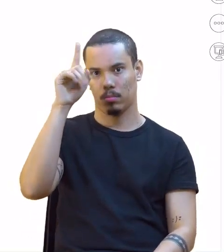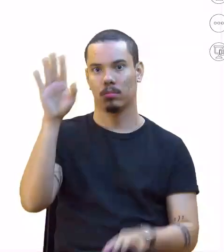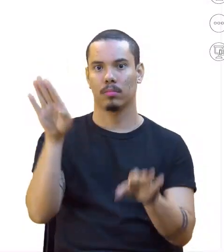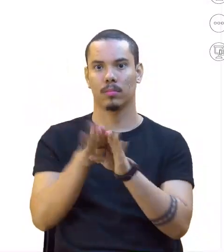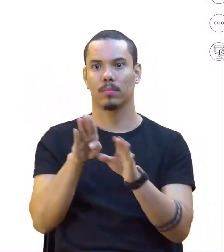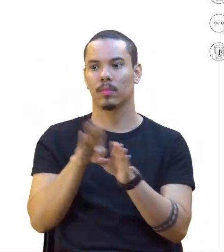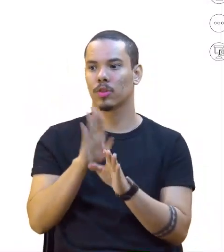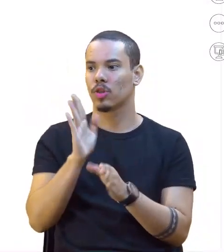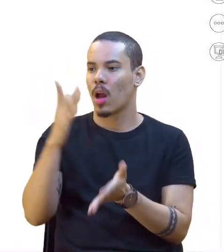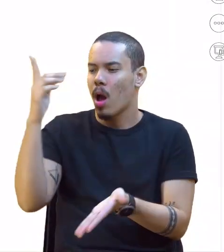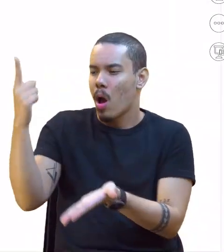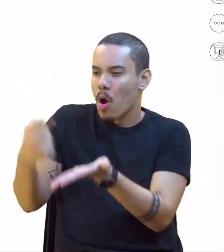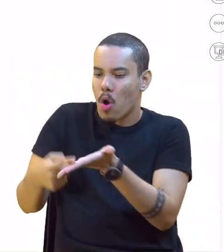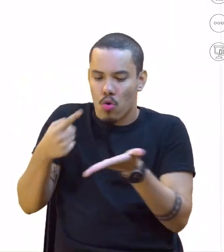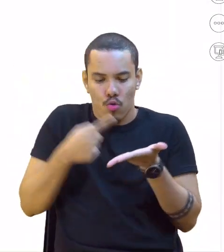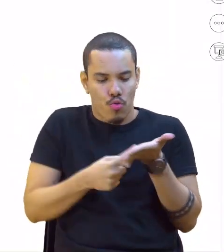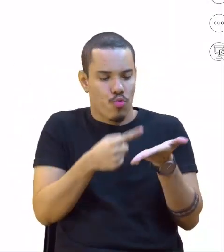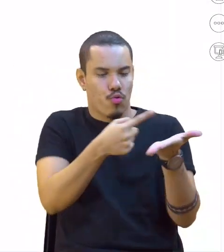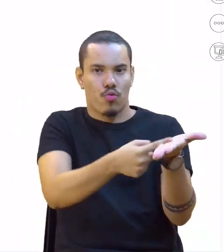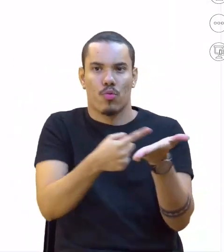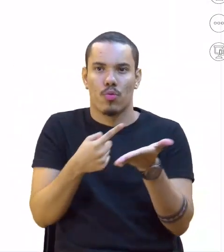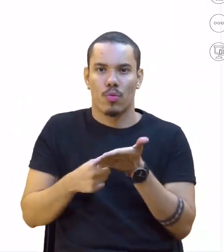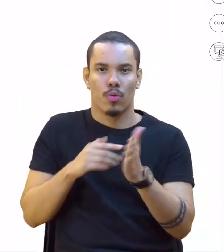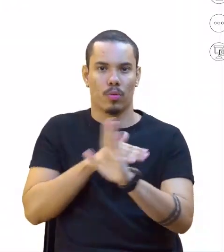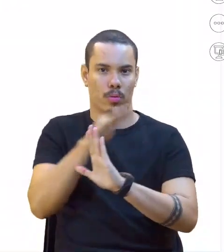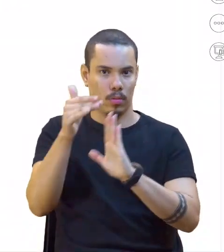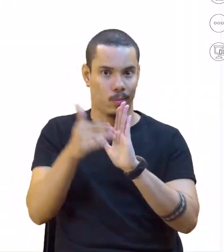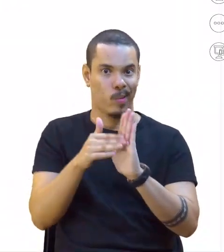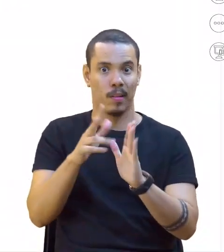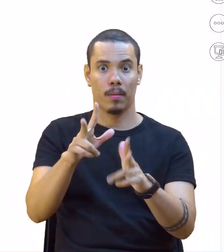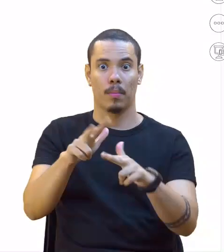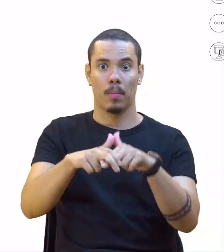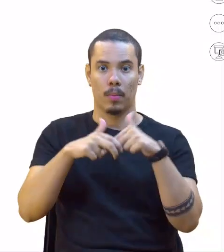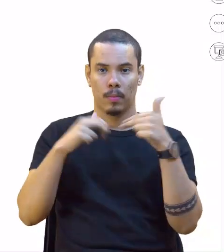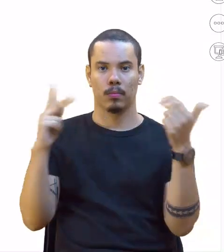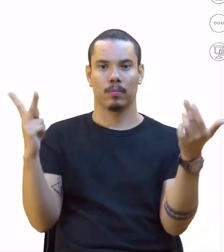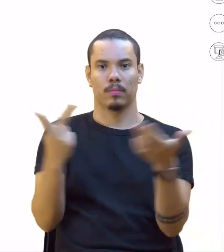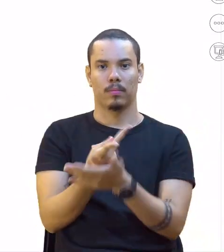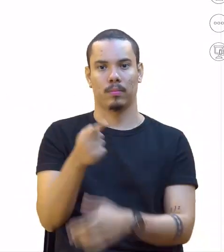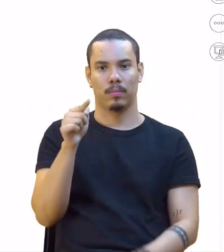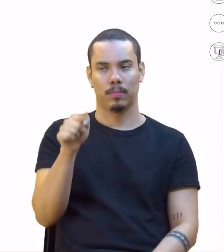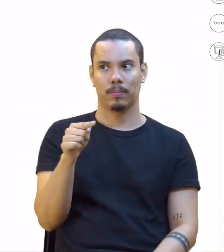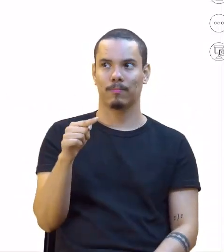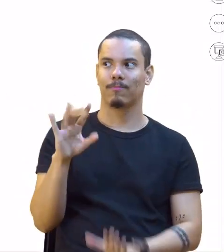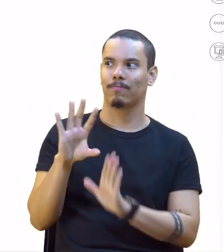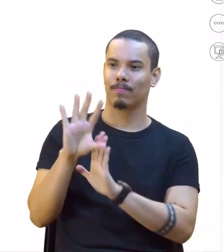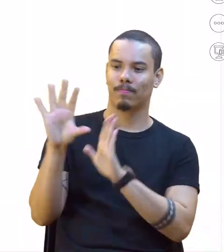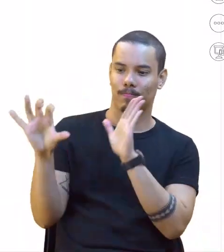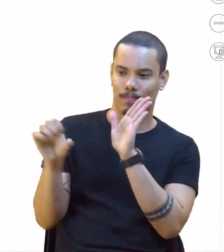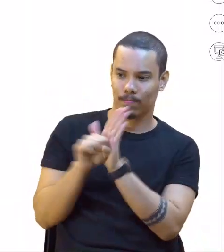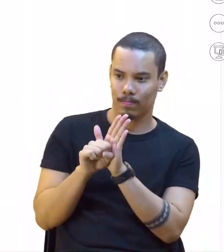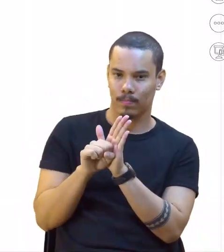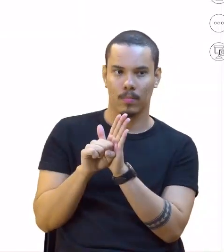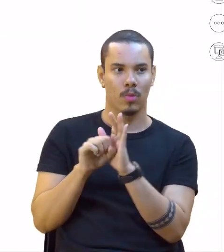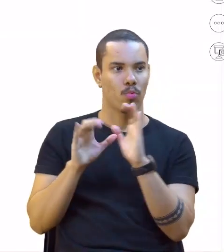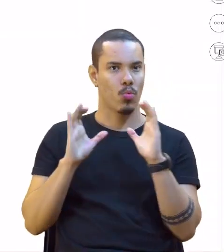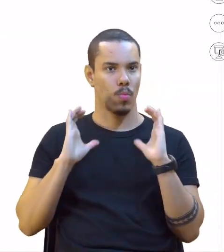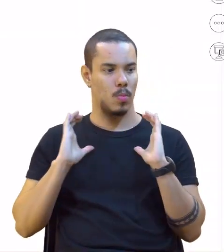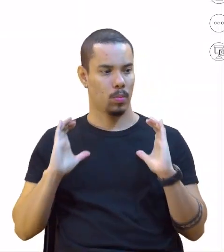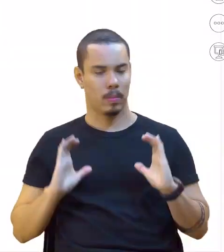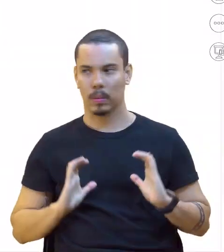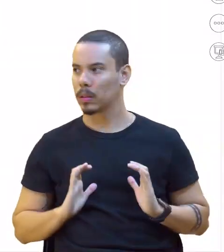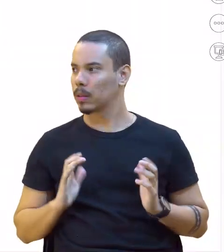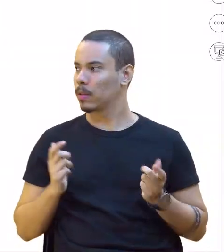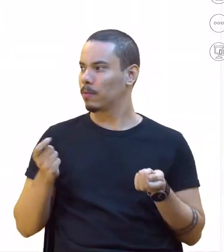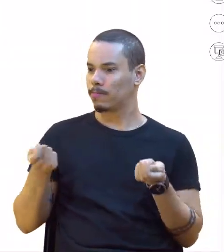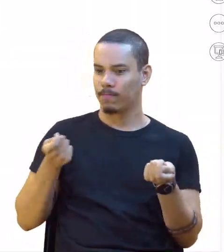teceu ali. E ele fica amarrado, né? Nesses símbolos, nesses comportamentos,